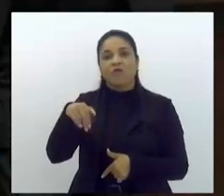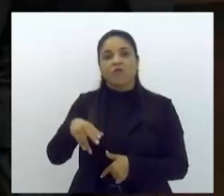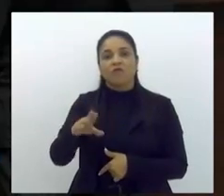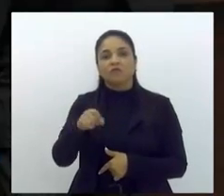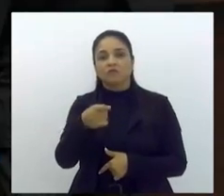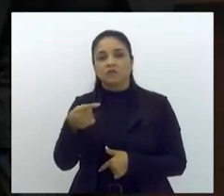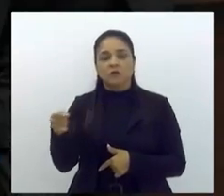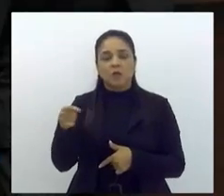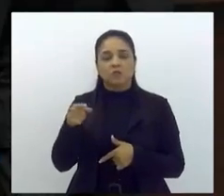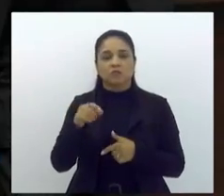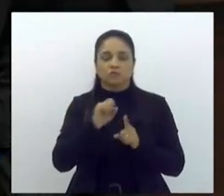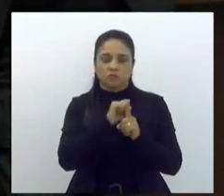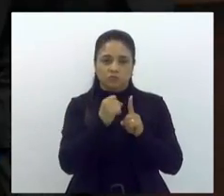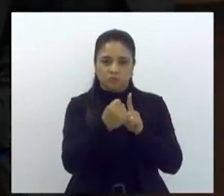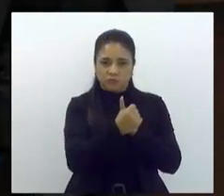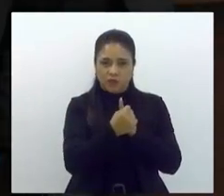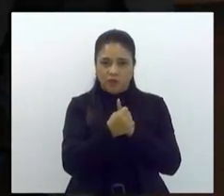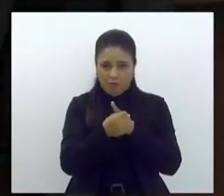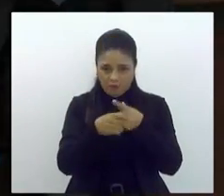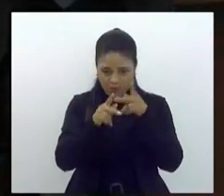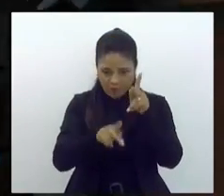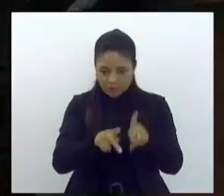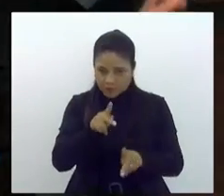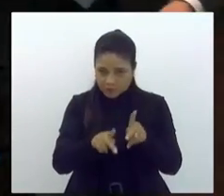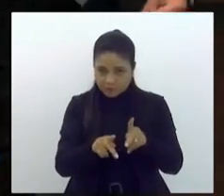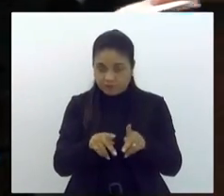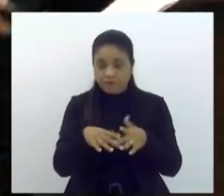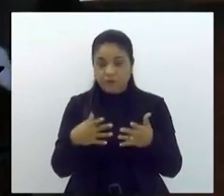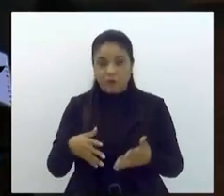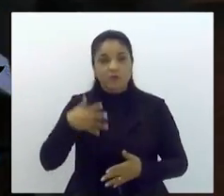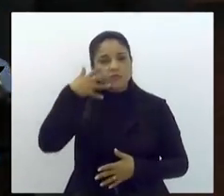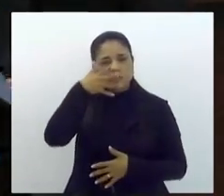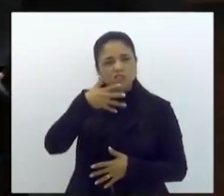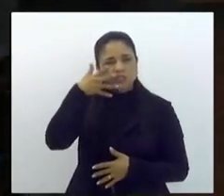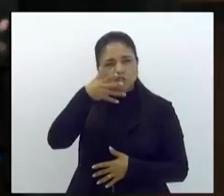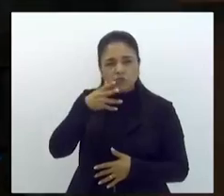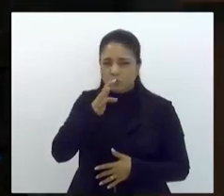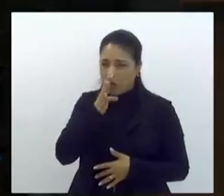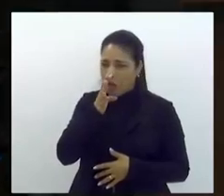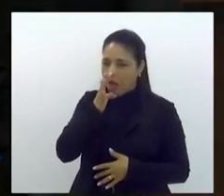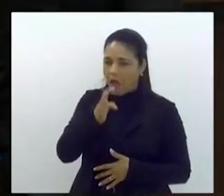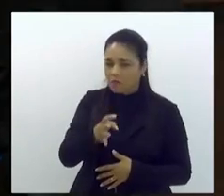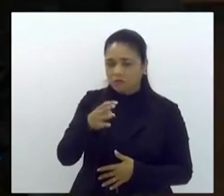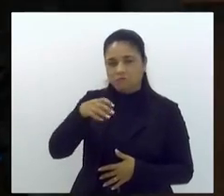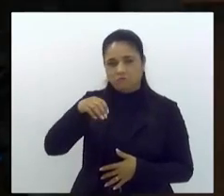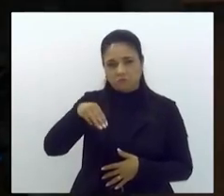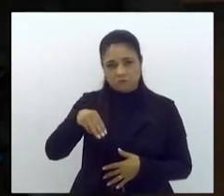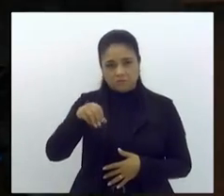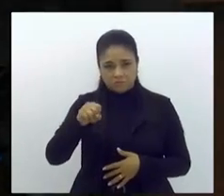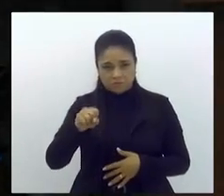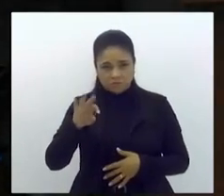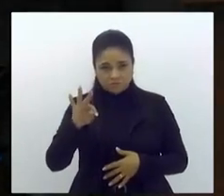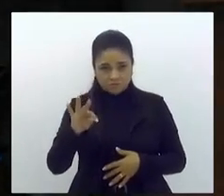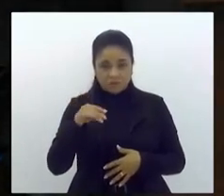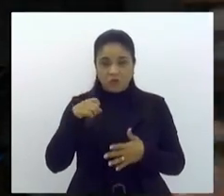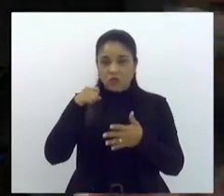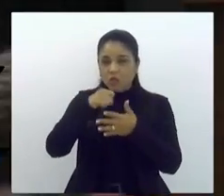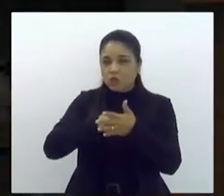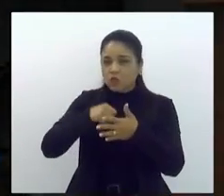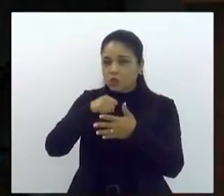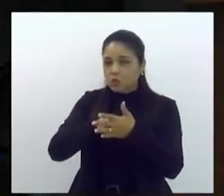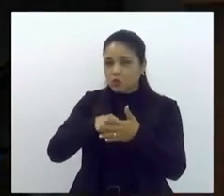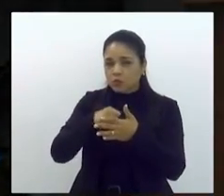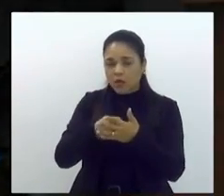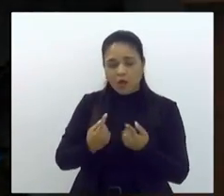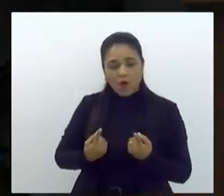servir a população então esses discursos de acusar o MST de lutar contra Agricultura